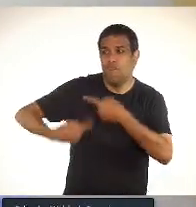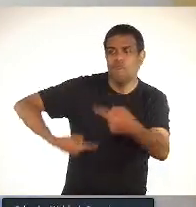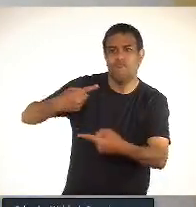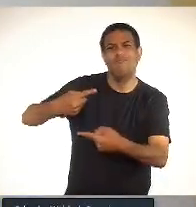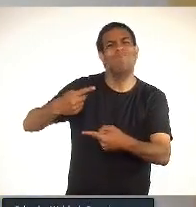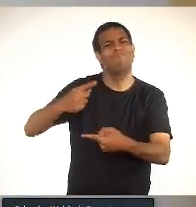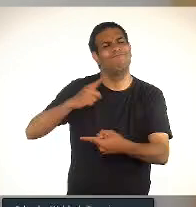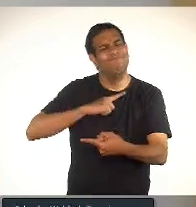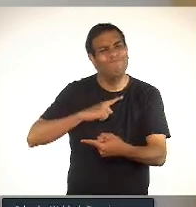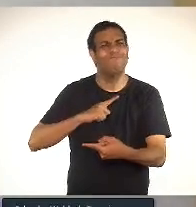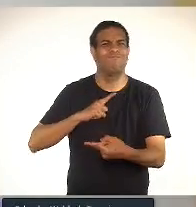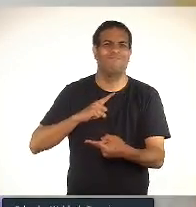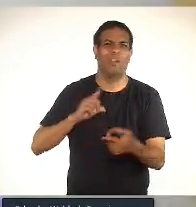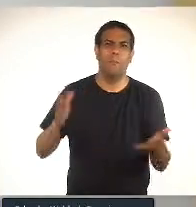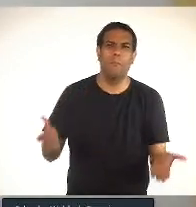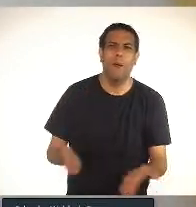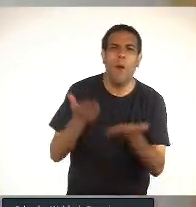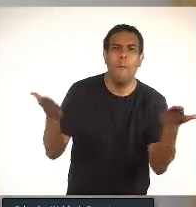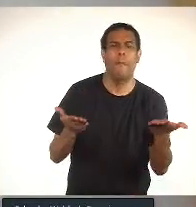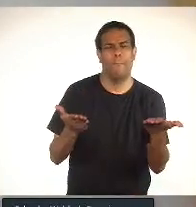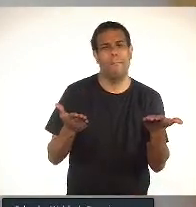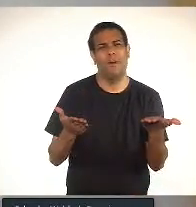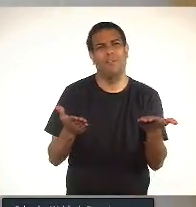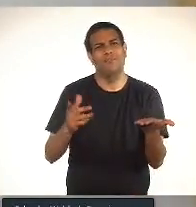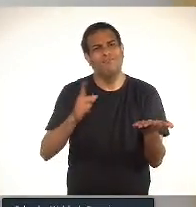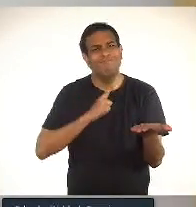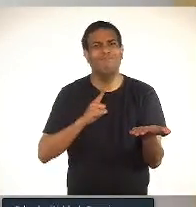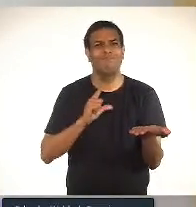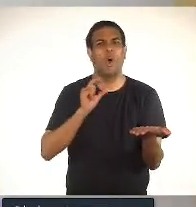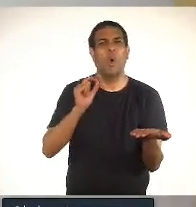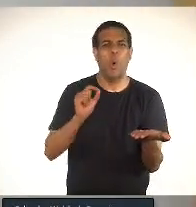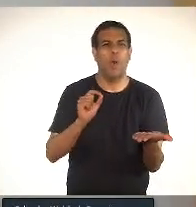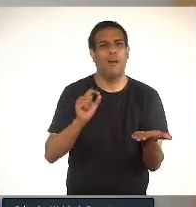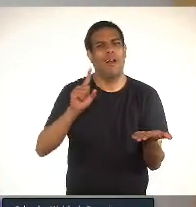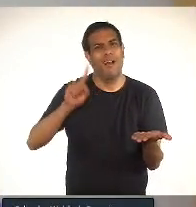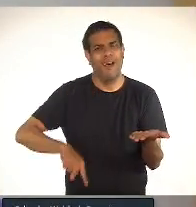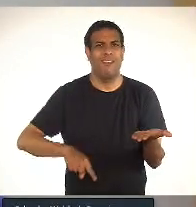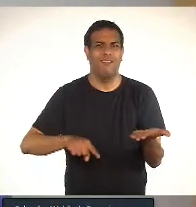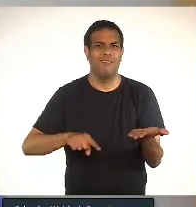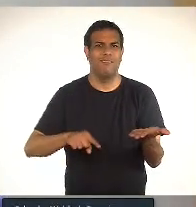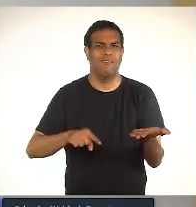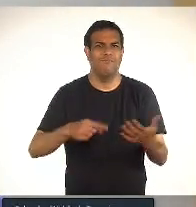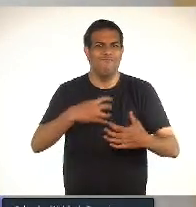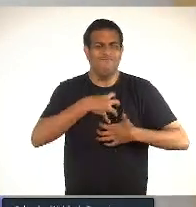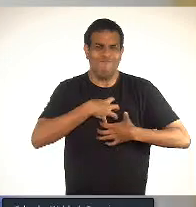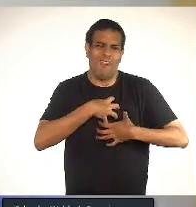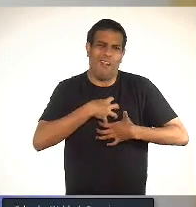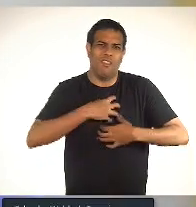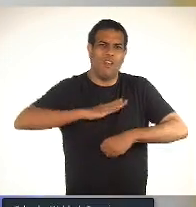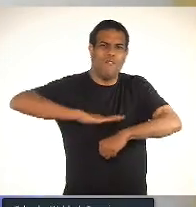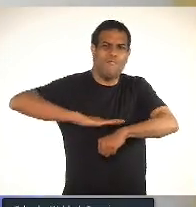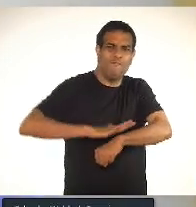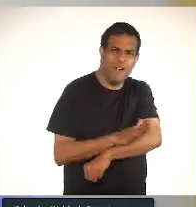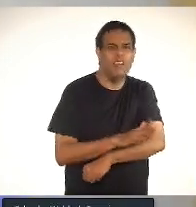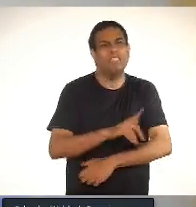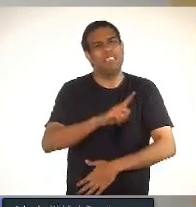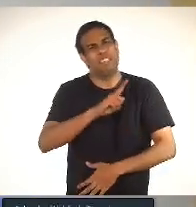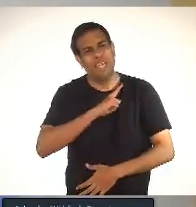valorizam, promovem, enfim, sustentam práticas que